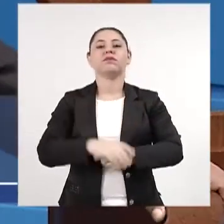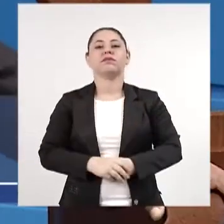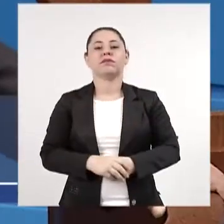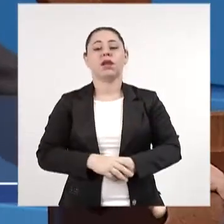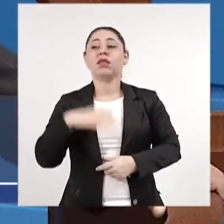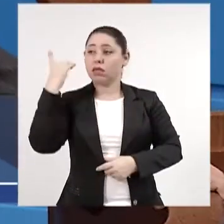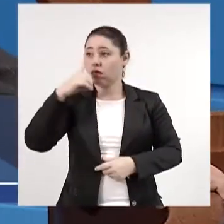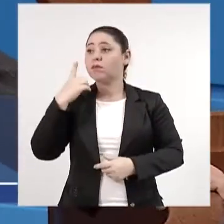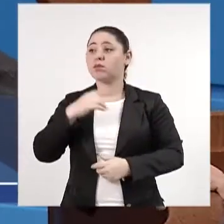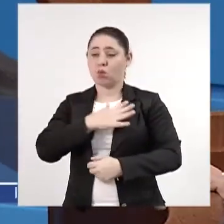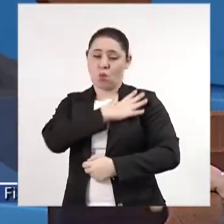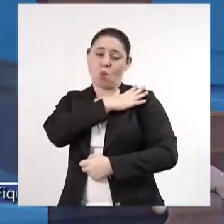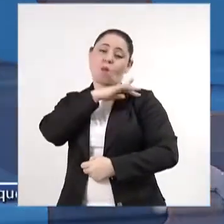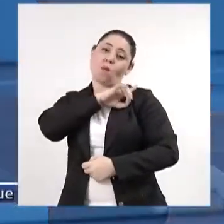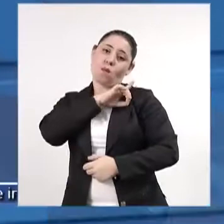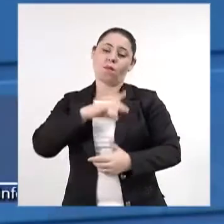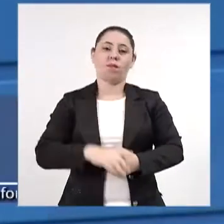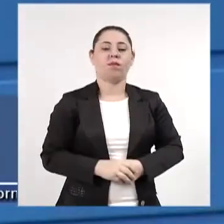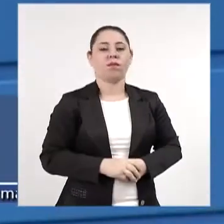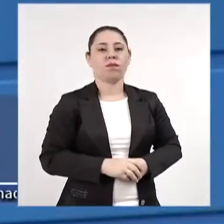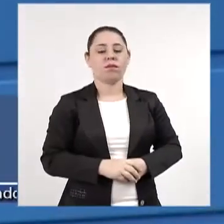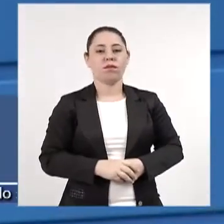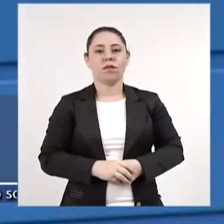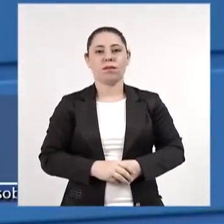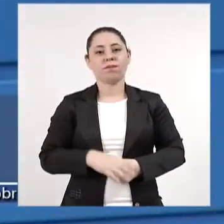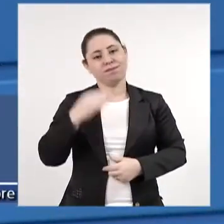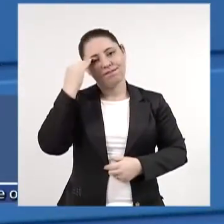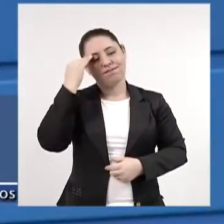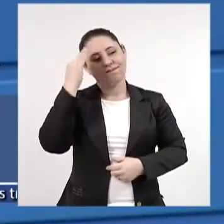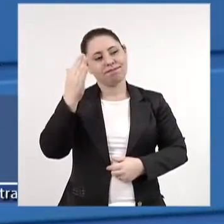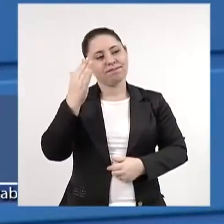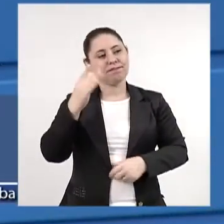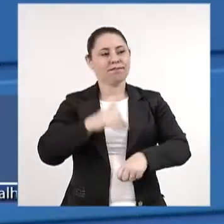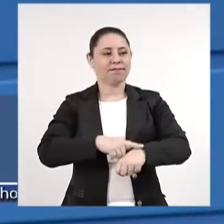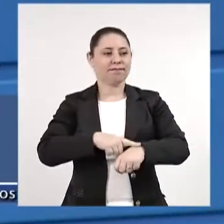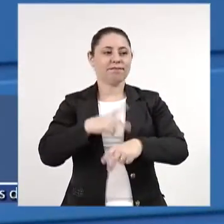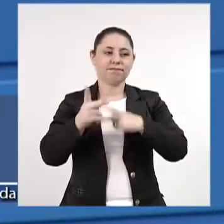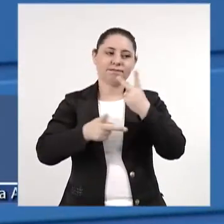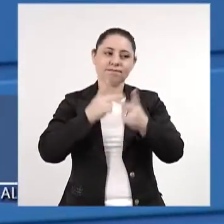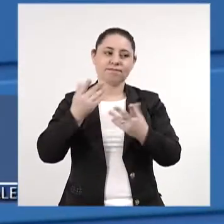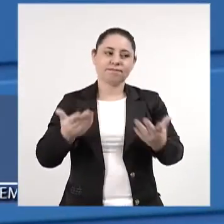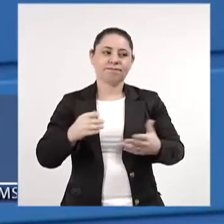deputado Coronel Davi. Obrigado pela parte, deputado Cabalmi.